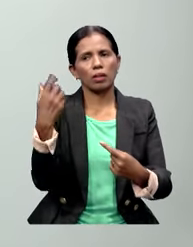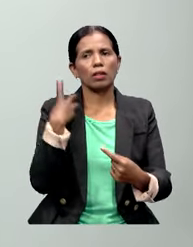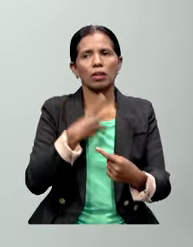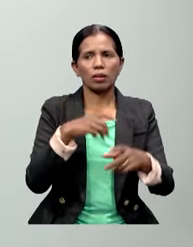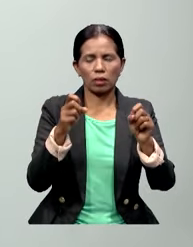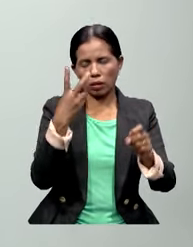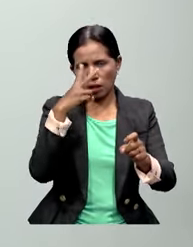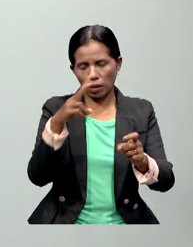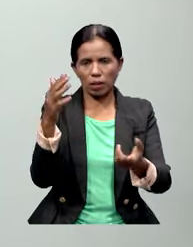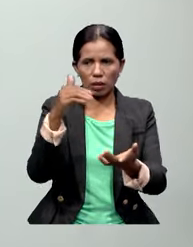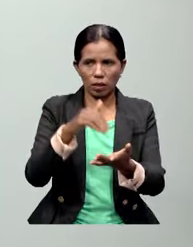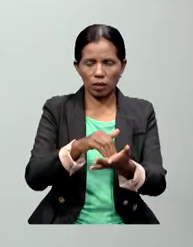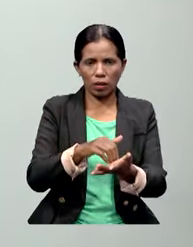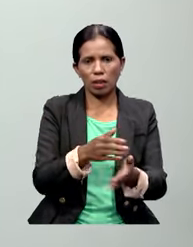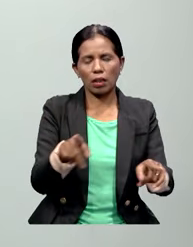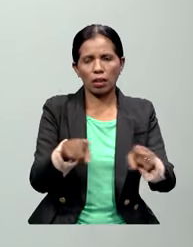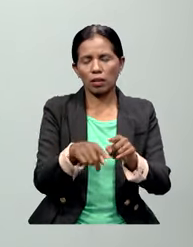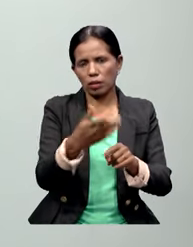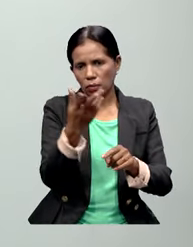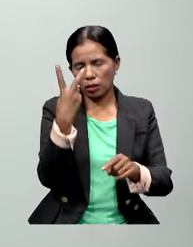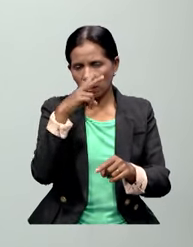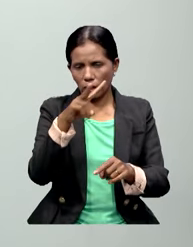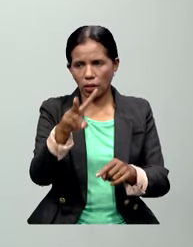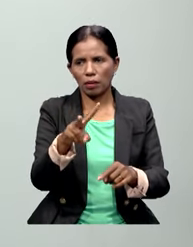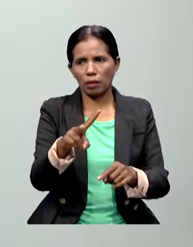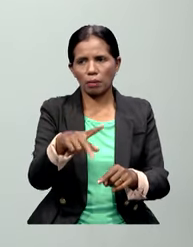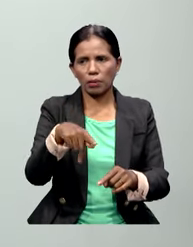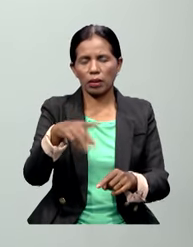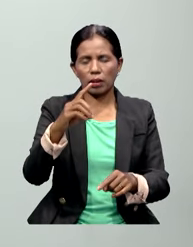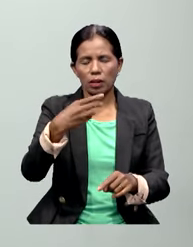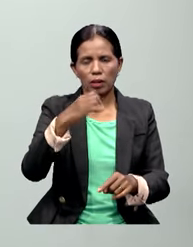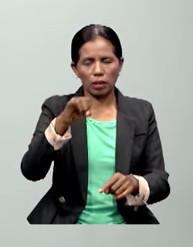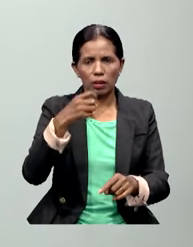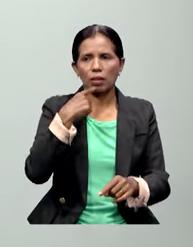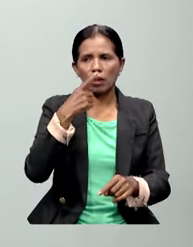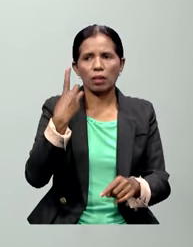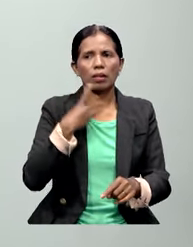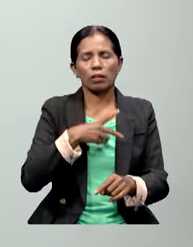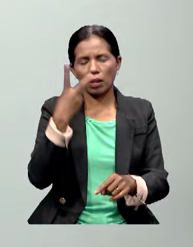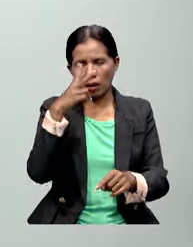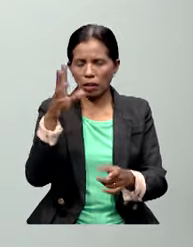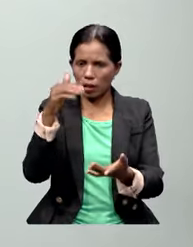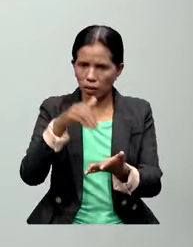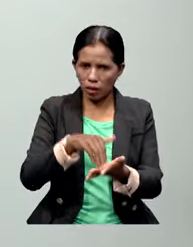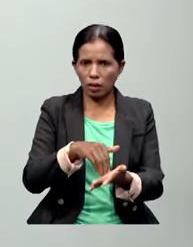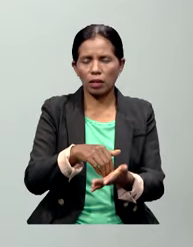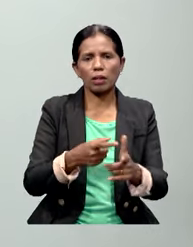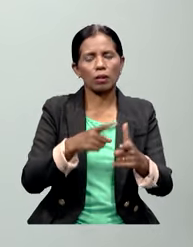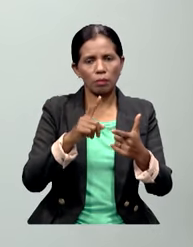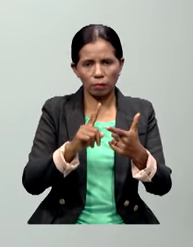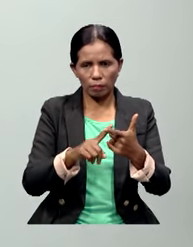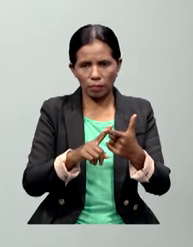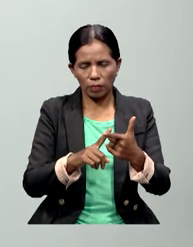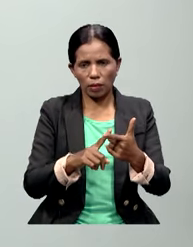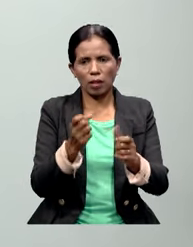tinggal evaluasaun doni, ane sento bocor ne seda hansa PDHZ ne hati, tapi ita tinggal evaluasaun, hal evaluasaun perhalu meloramento